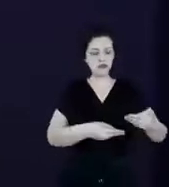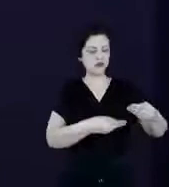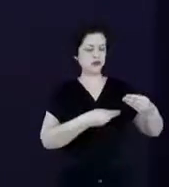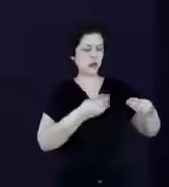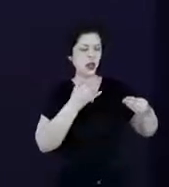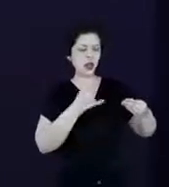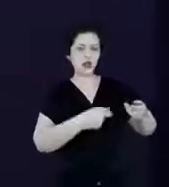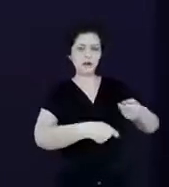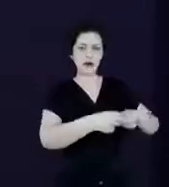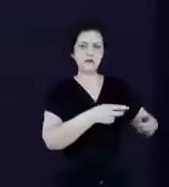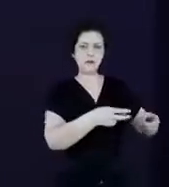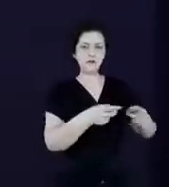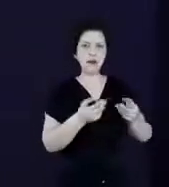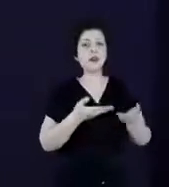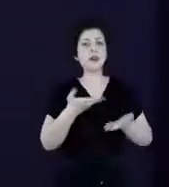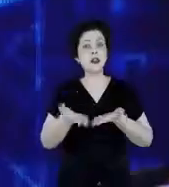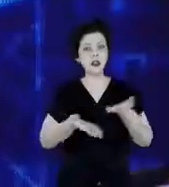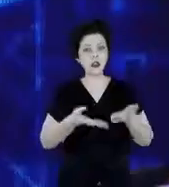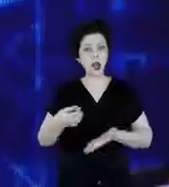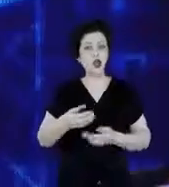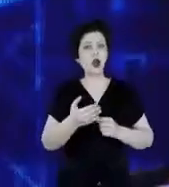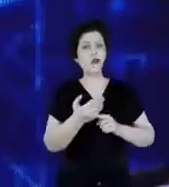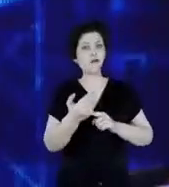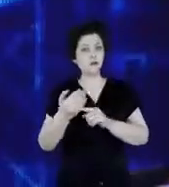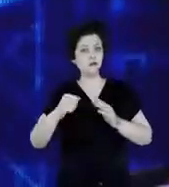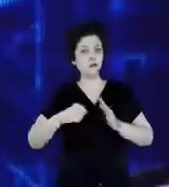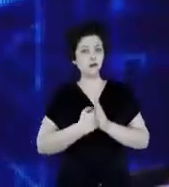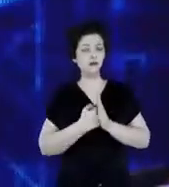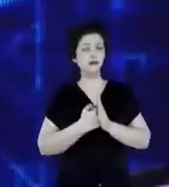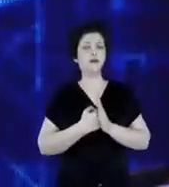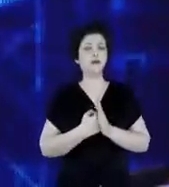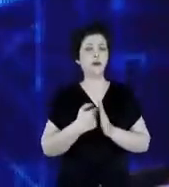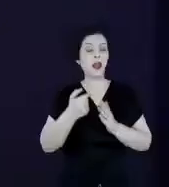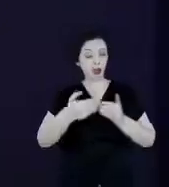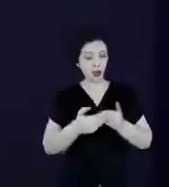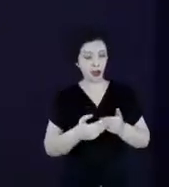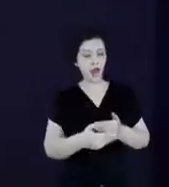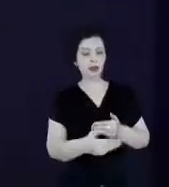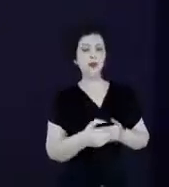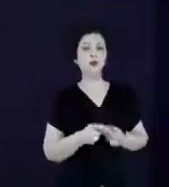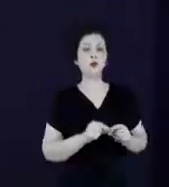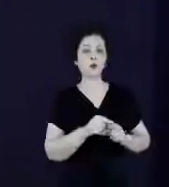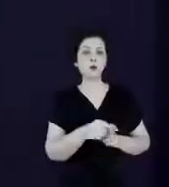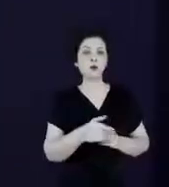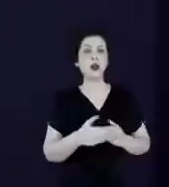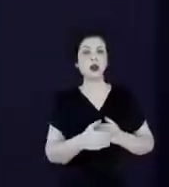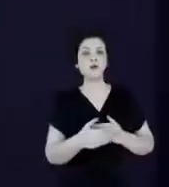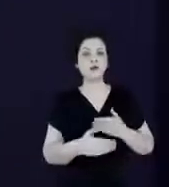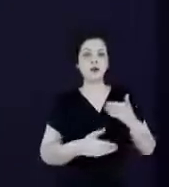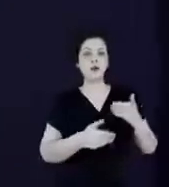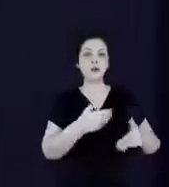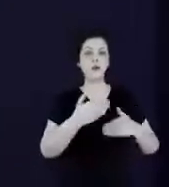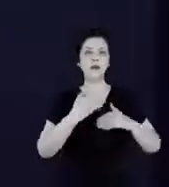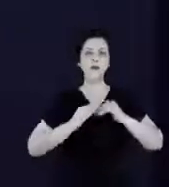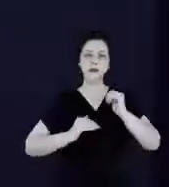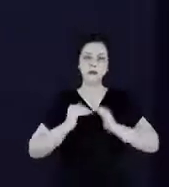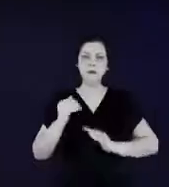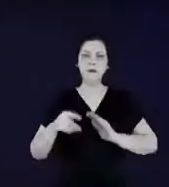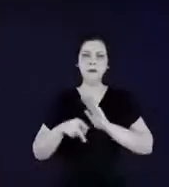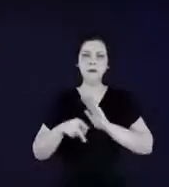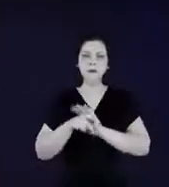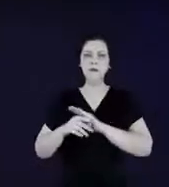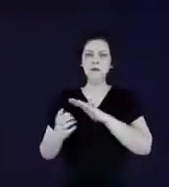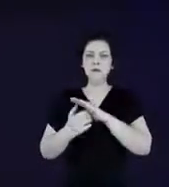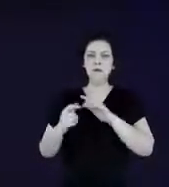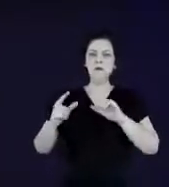Elétrica serão tratadas com essas novas tecnologias. E, a partir daí, é um caminho virtuoso. As próprias comercializadoras vão reduzir